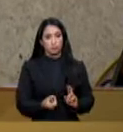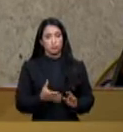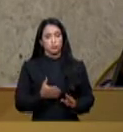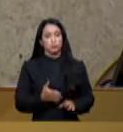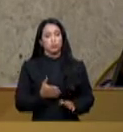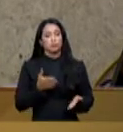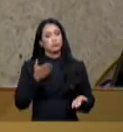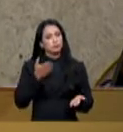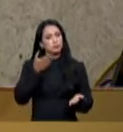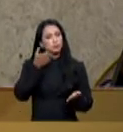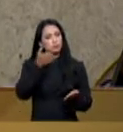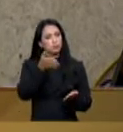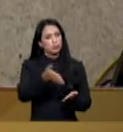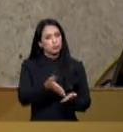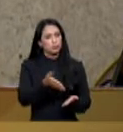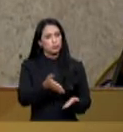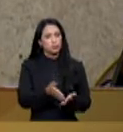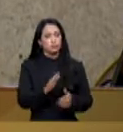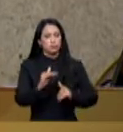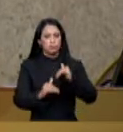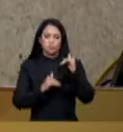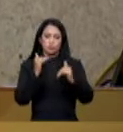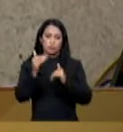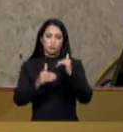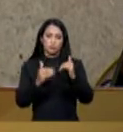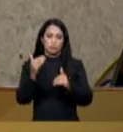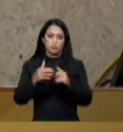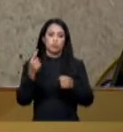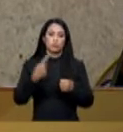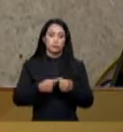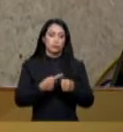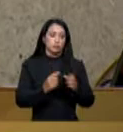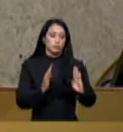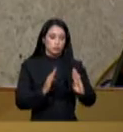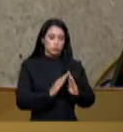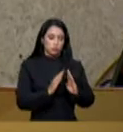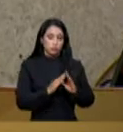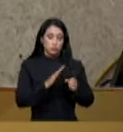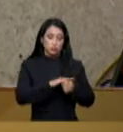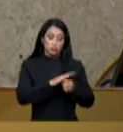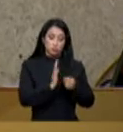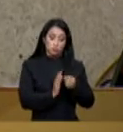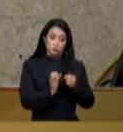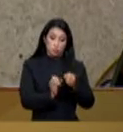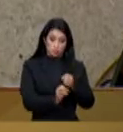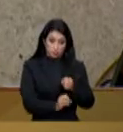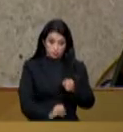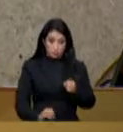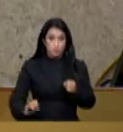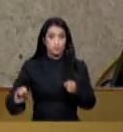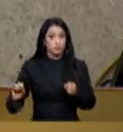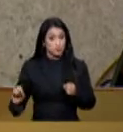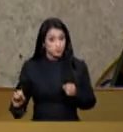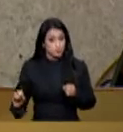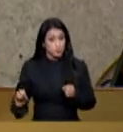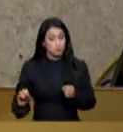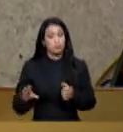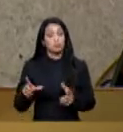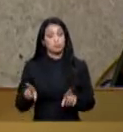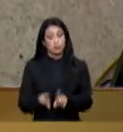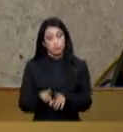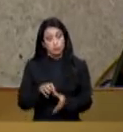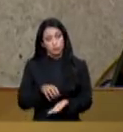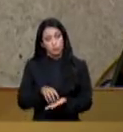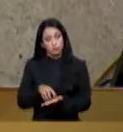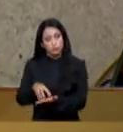para o desenvolvimento urbano, inclusive habitação, saneamento básico e